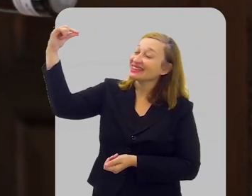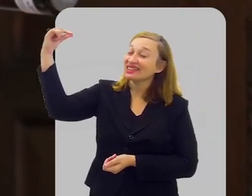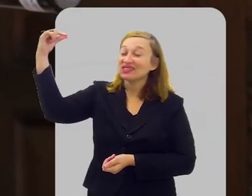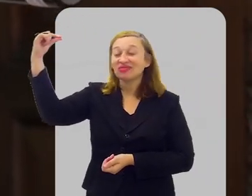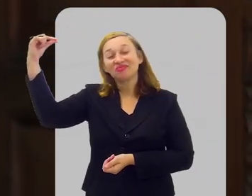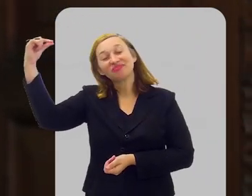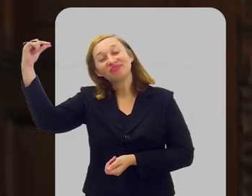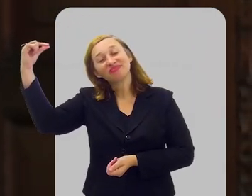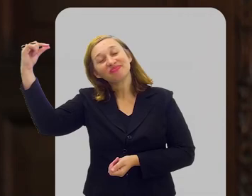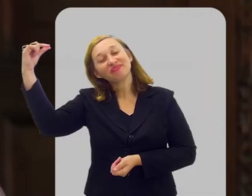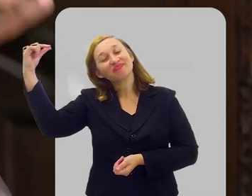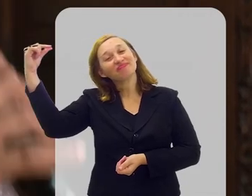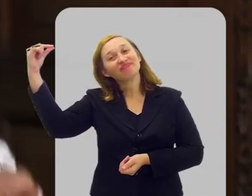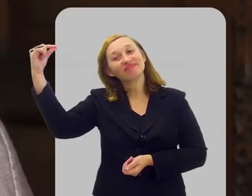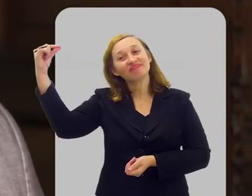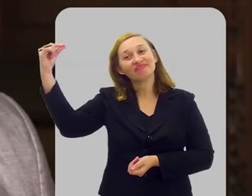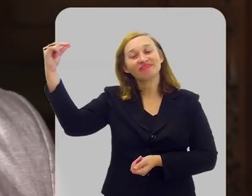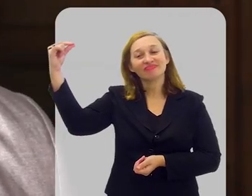predestinou.